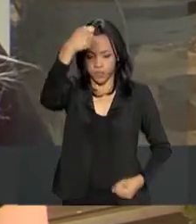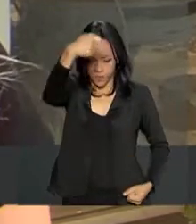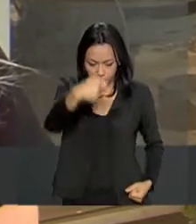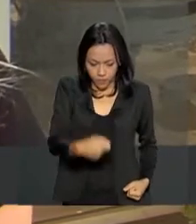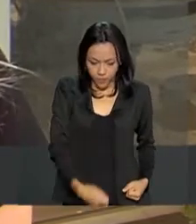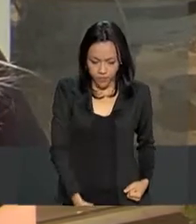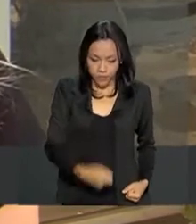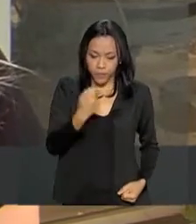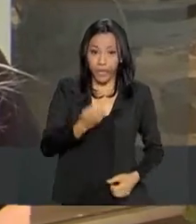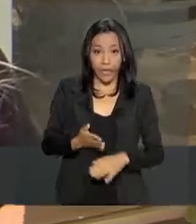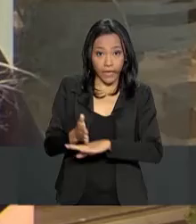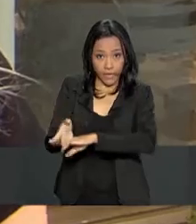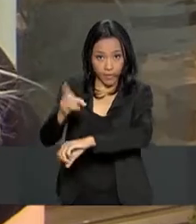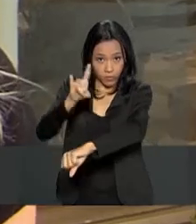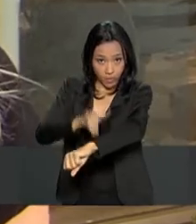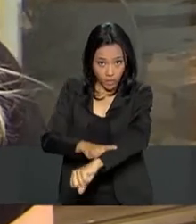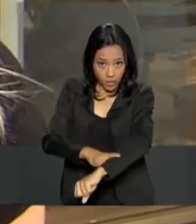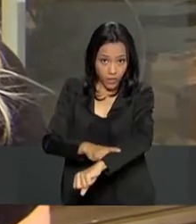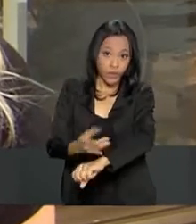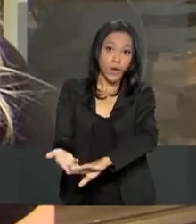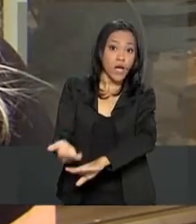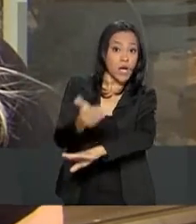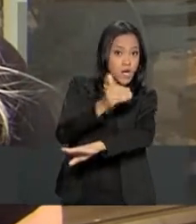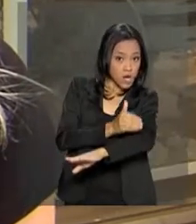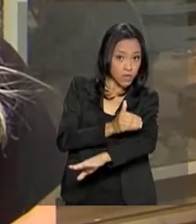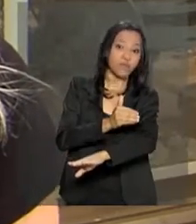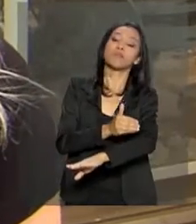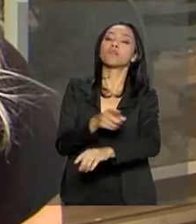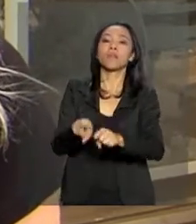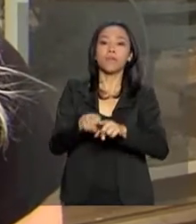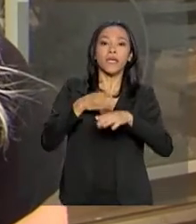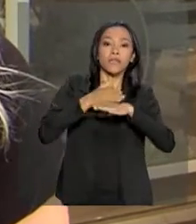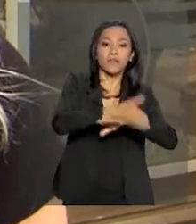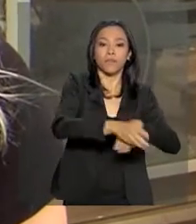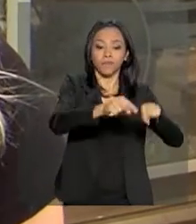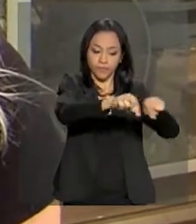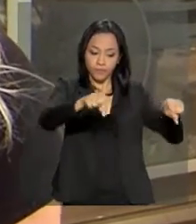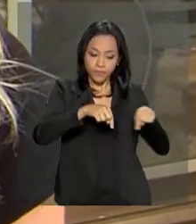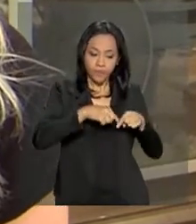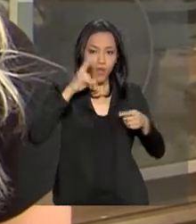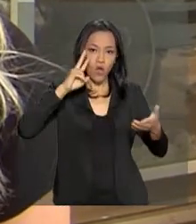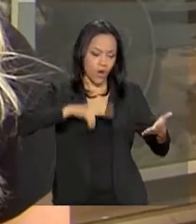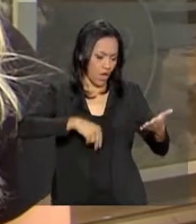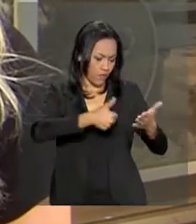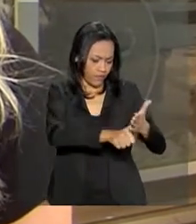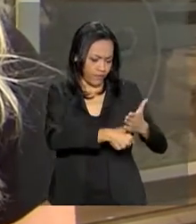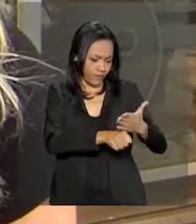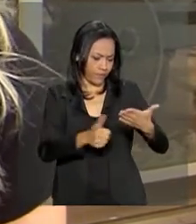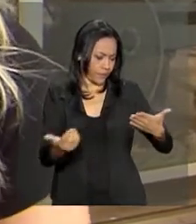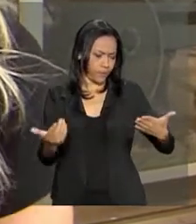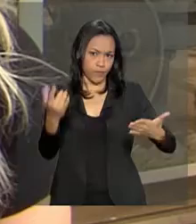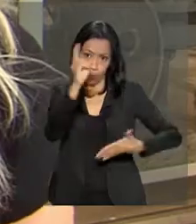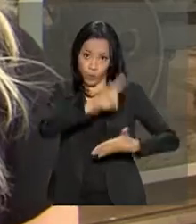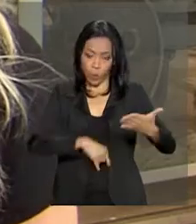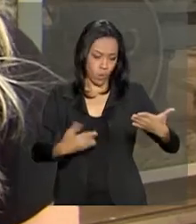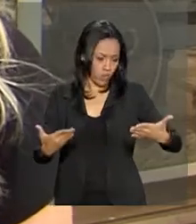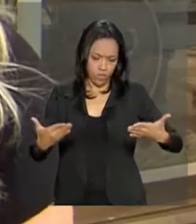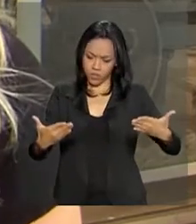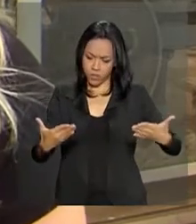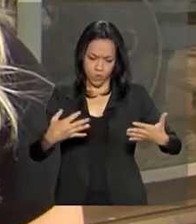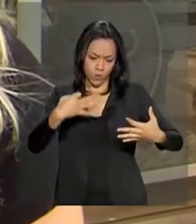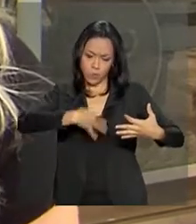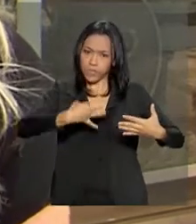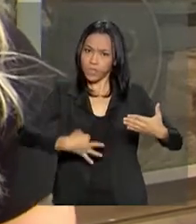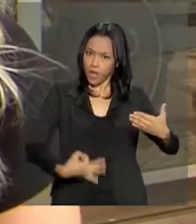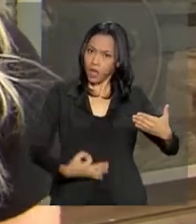de entrar no banheiro, antes de entrar para fazer a prova, eles olhavam nossa identidade e conferiam se estava tudo